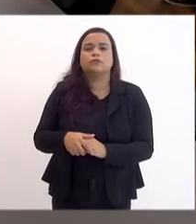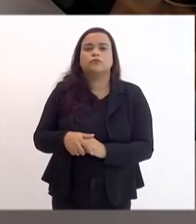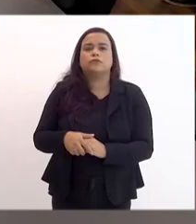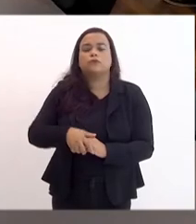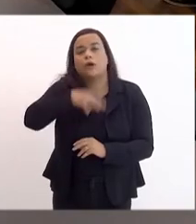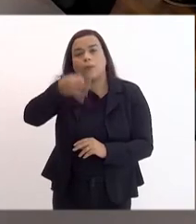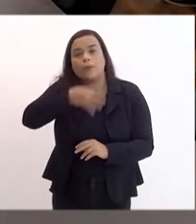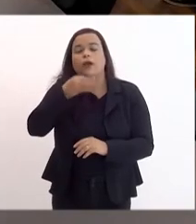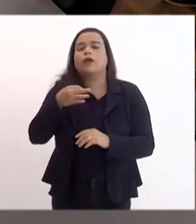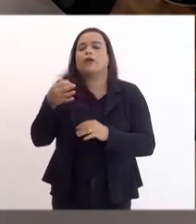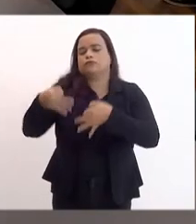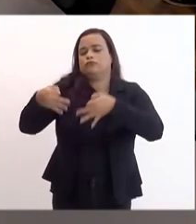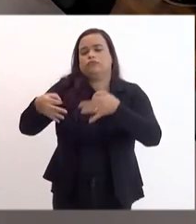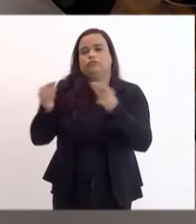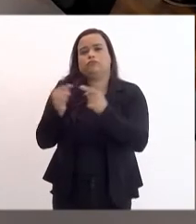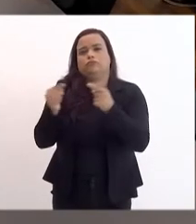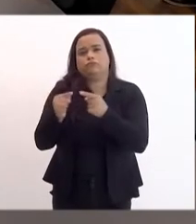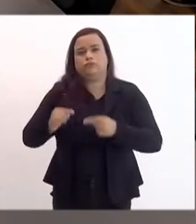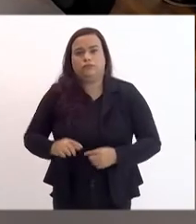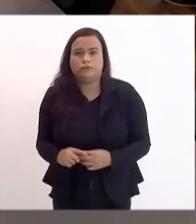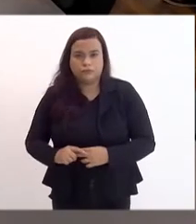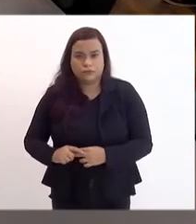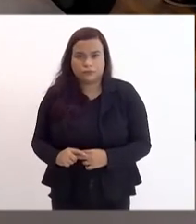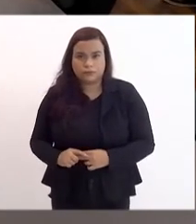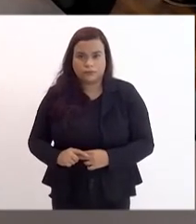Parecer pela juridicidade.